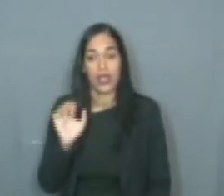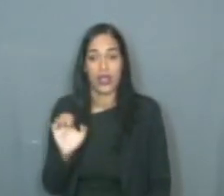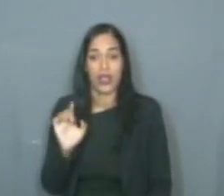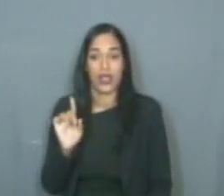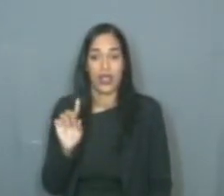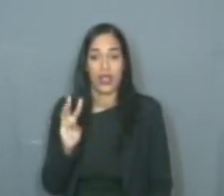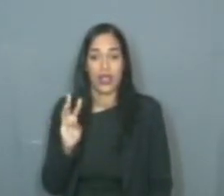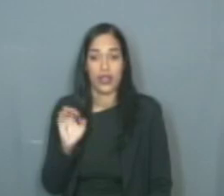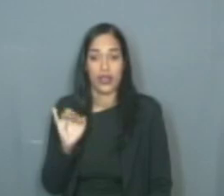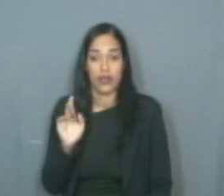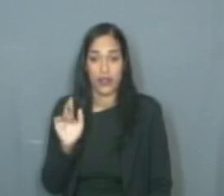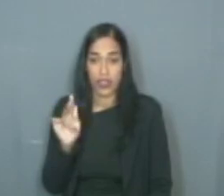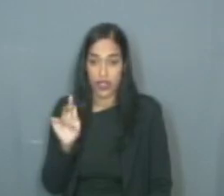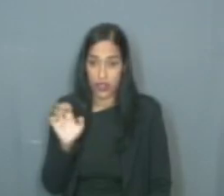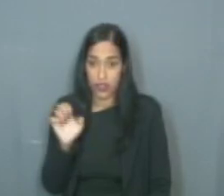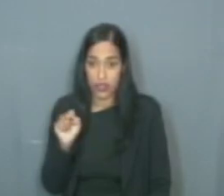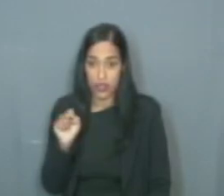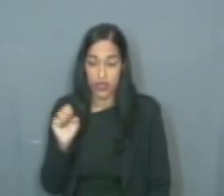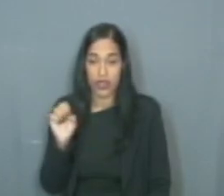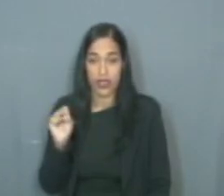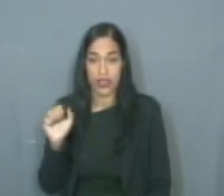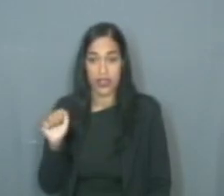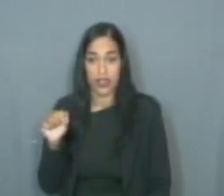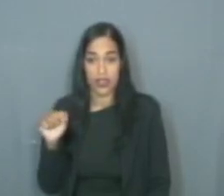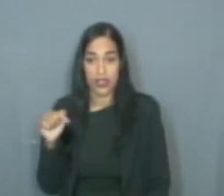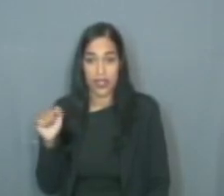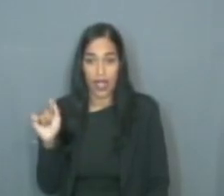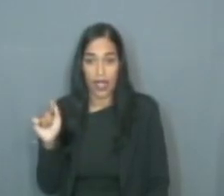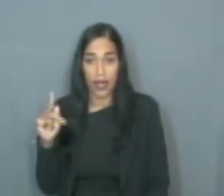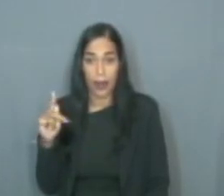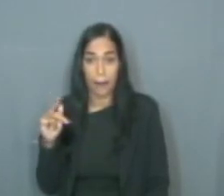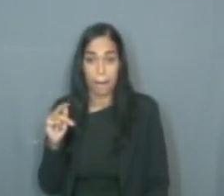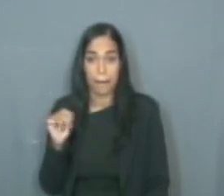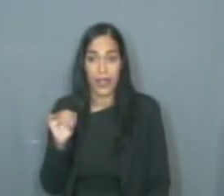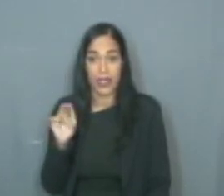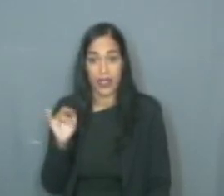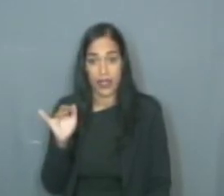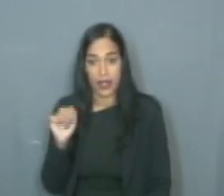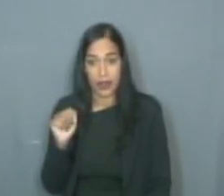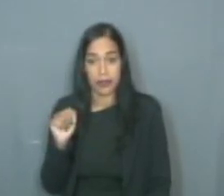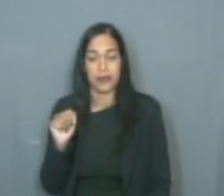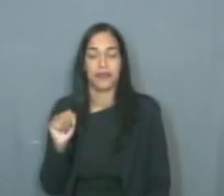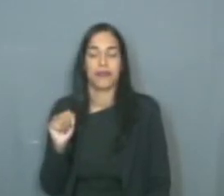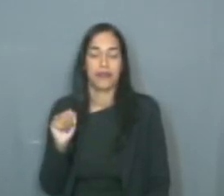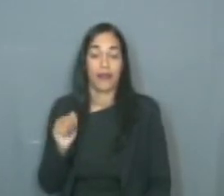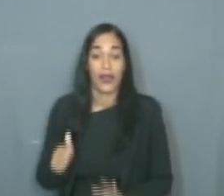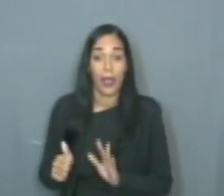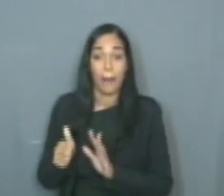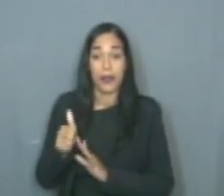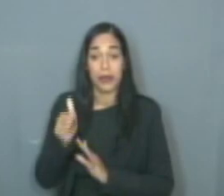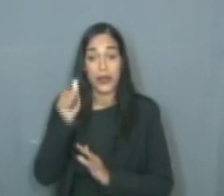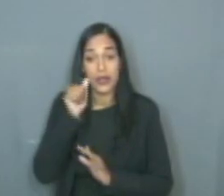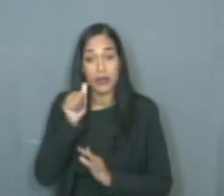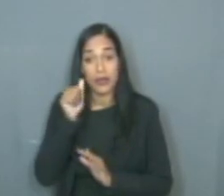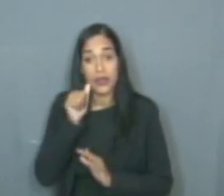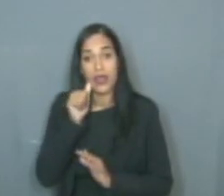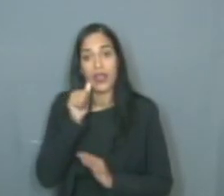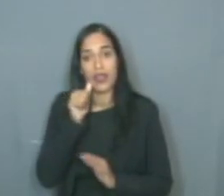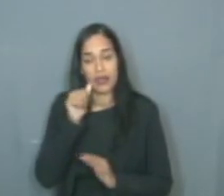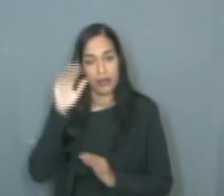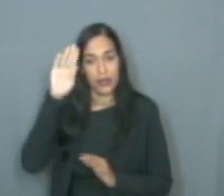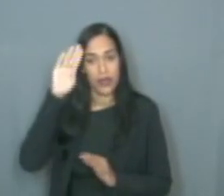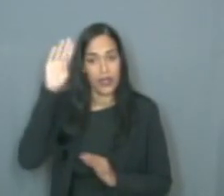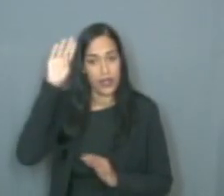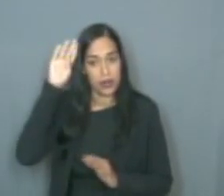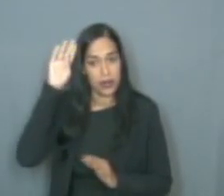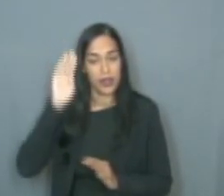Edviges Sá Pereira. Ela foi a primeira mulher a ser eleita para uma academia